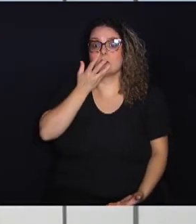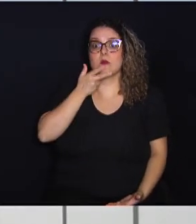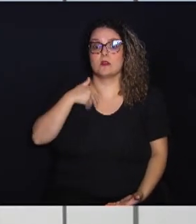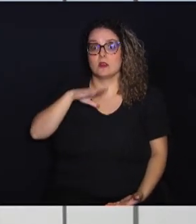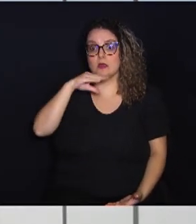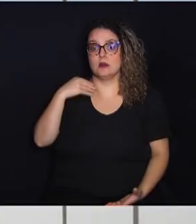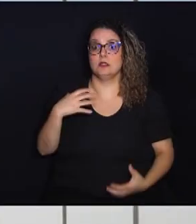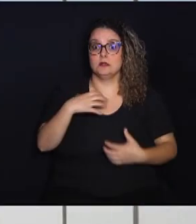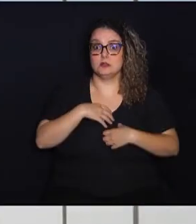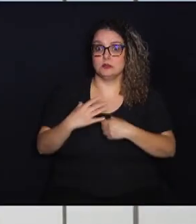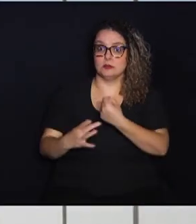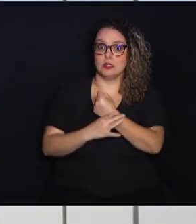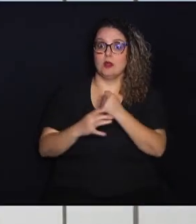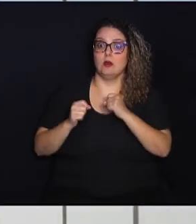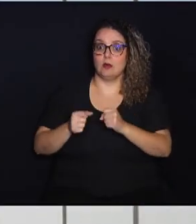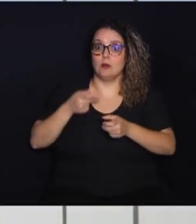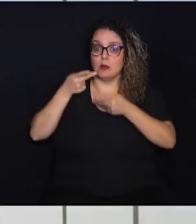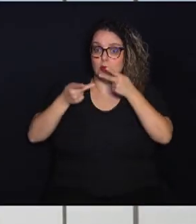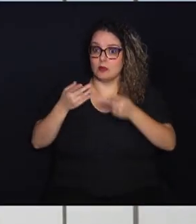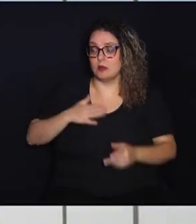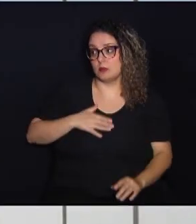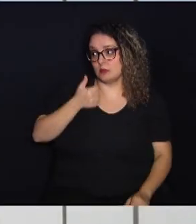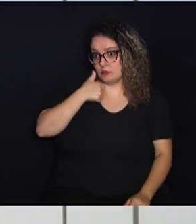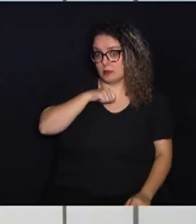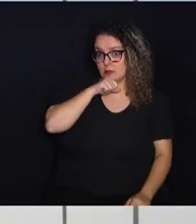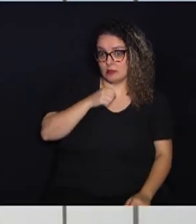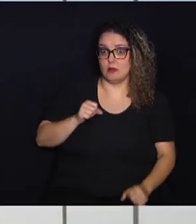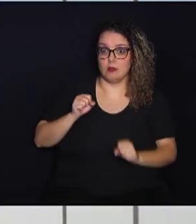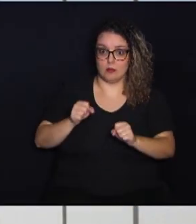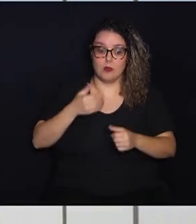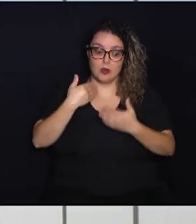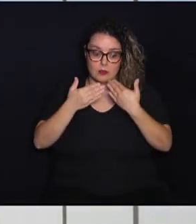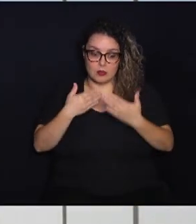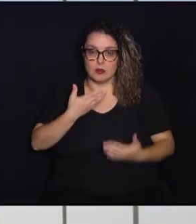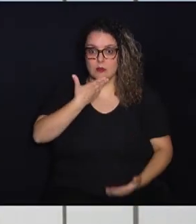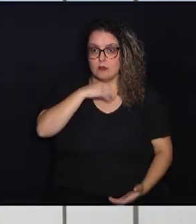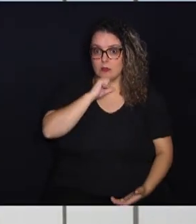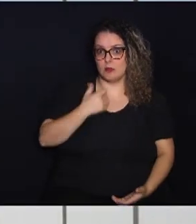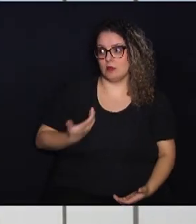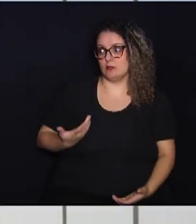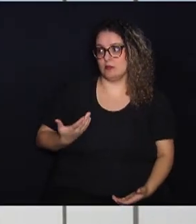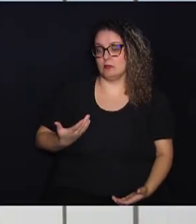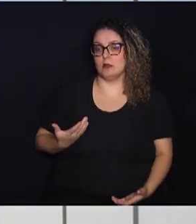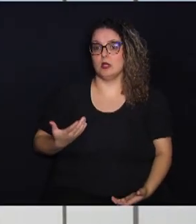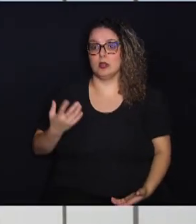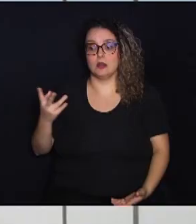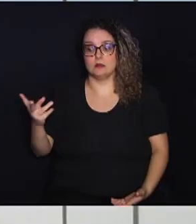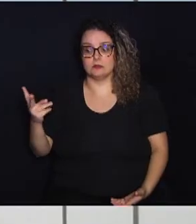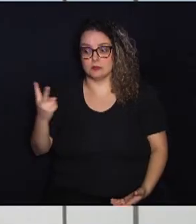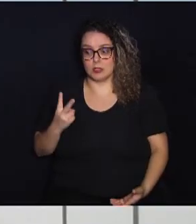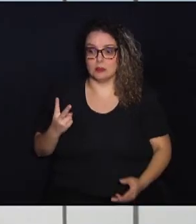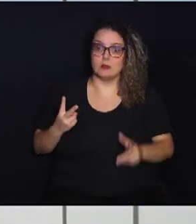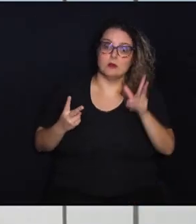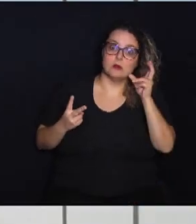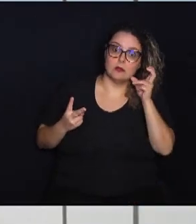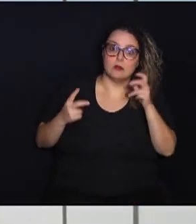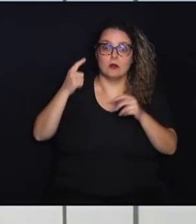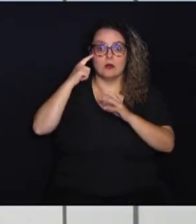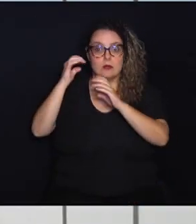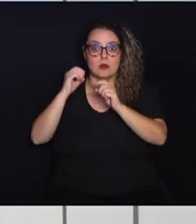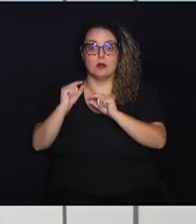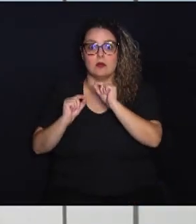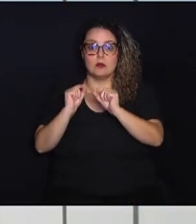sintam seguros e falam, eu posso falar para minha mãe, posso falar para o meu pai, eles vão me ouvir, eles vão pensar comigo o que